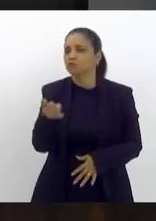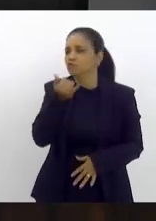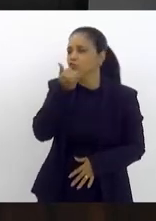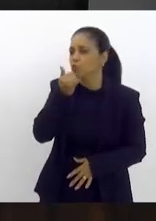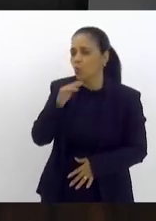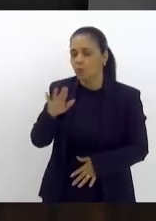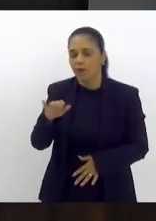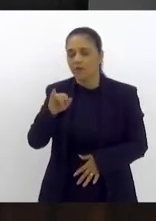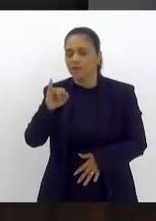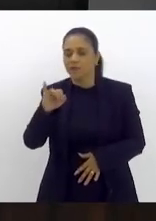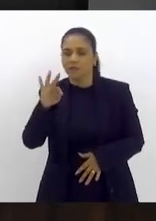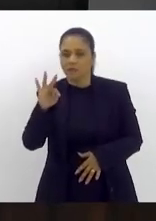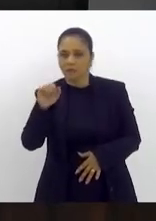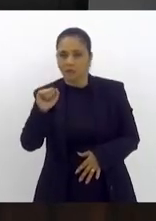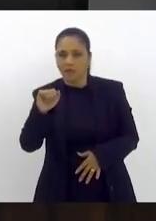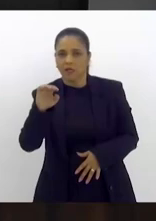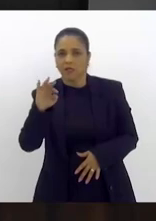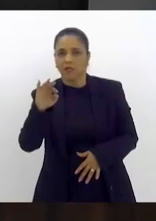Itatiaia.